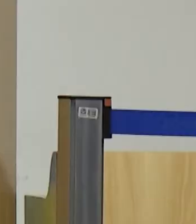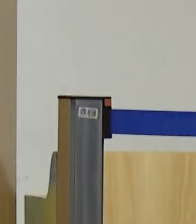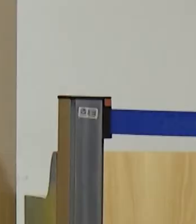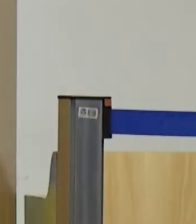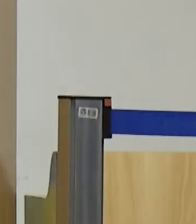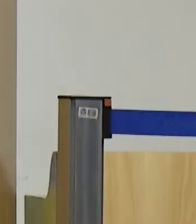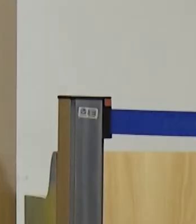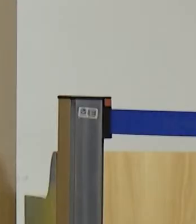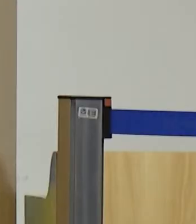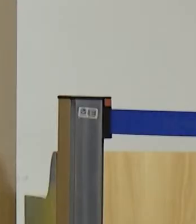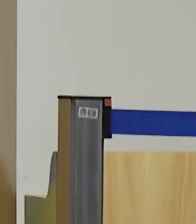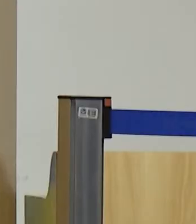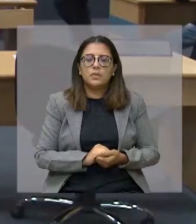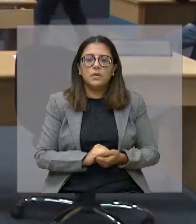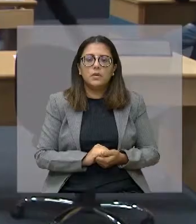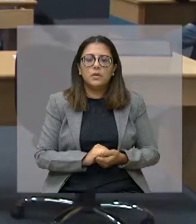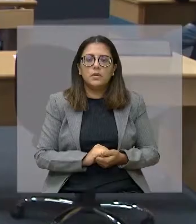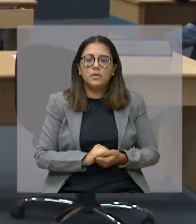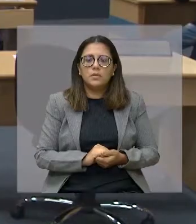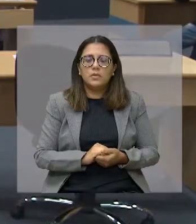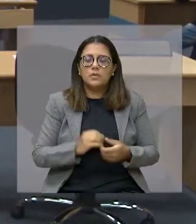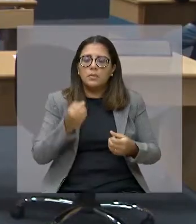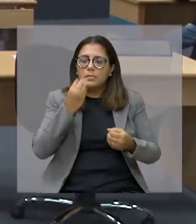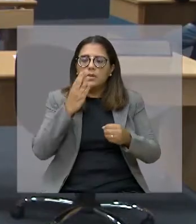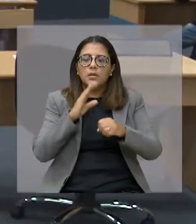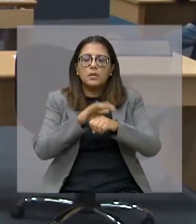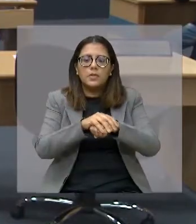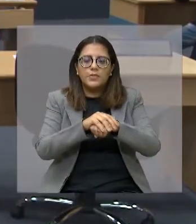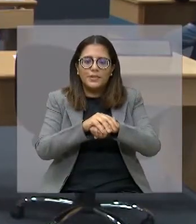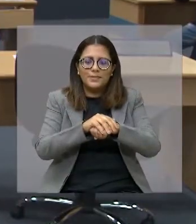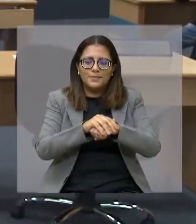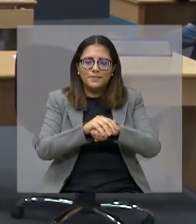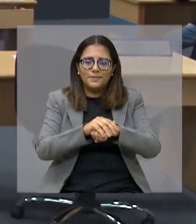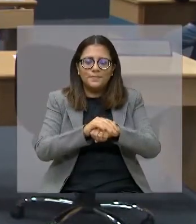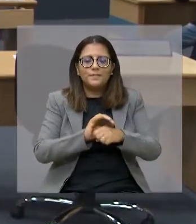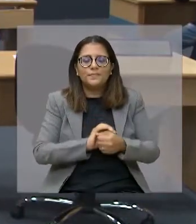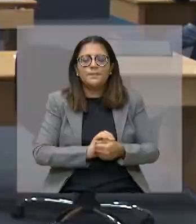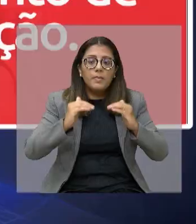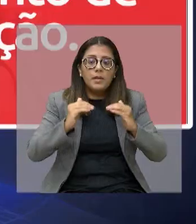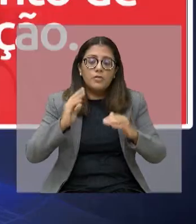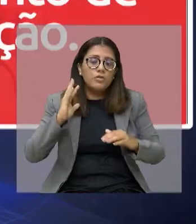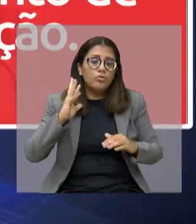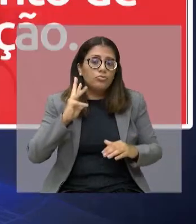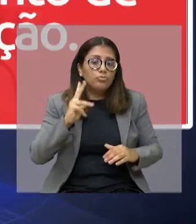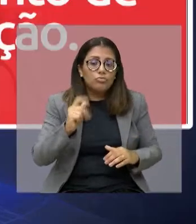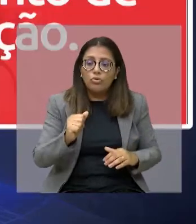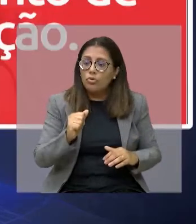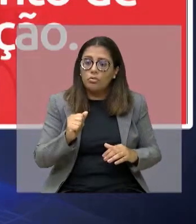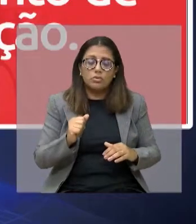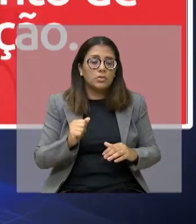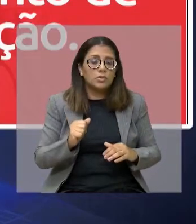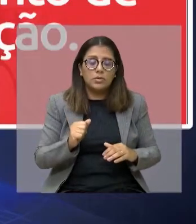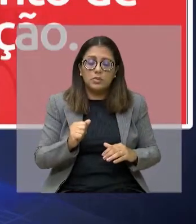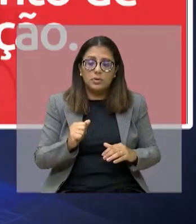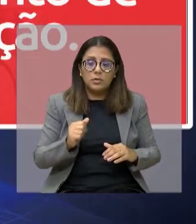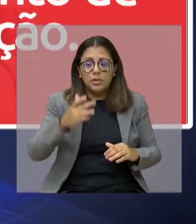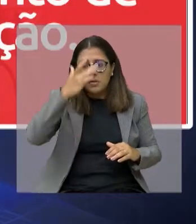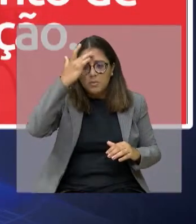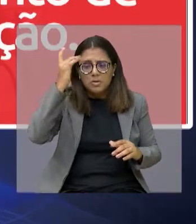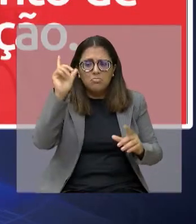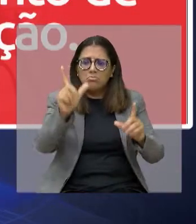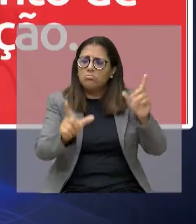o vereador Dr. José Cláudio reforçou a importância da conscientização da população para desacelerar o contágio